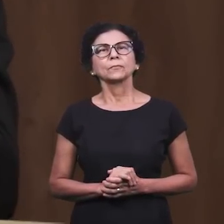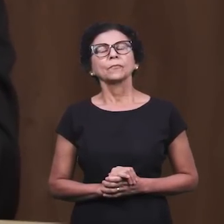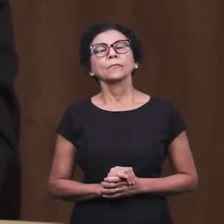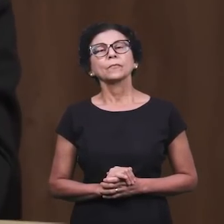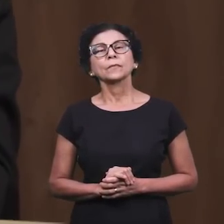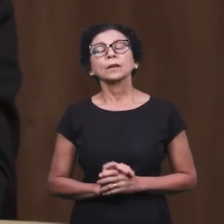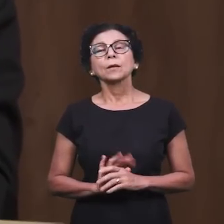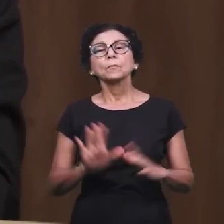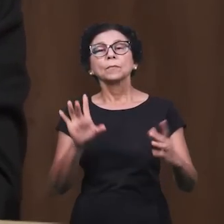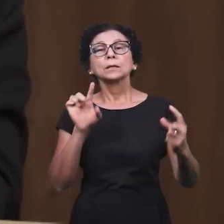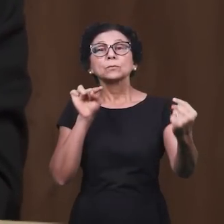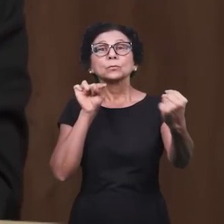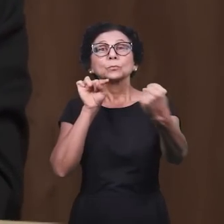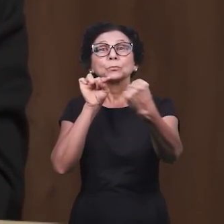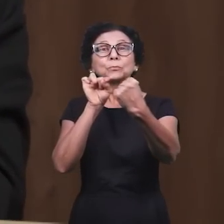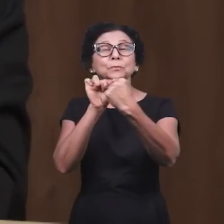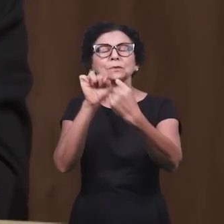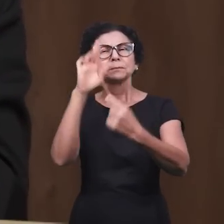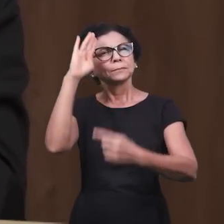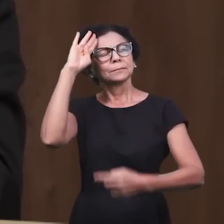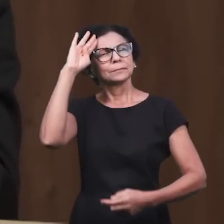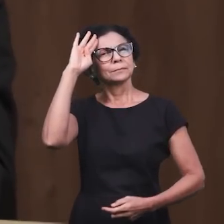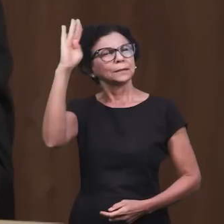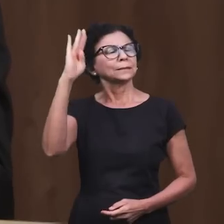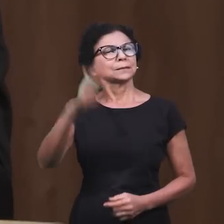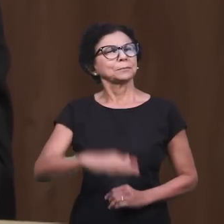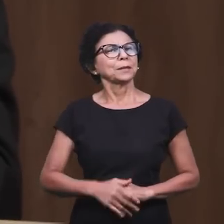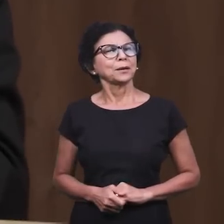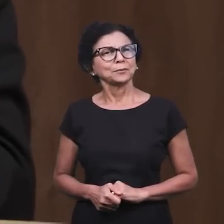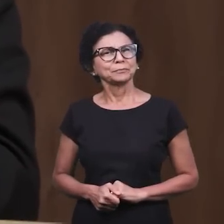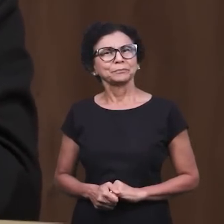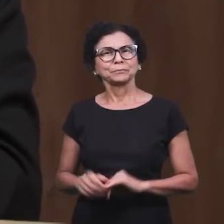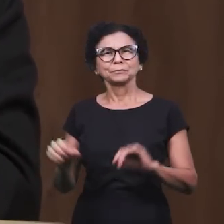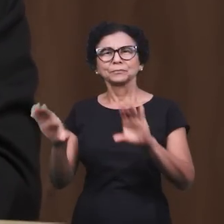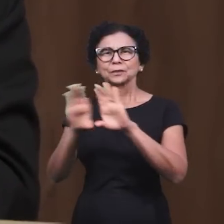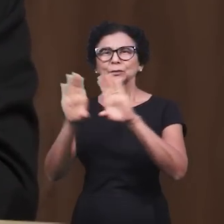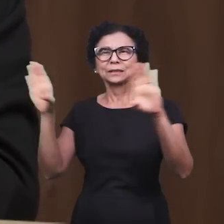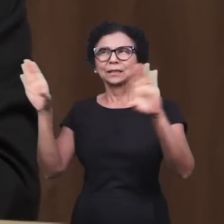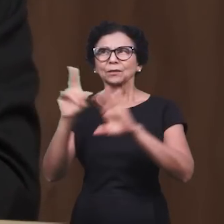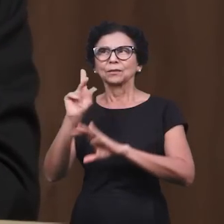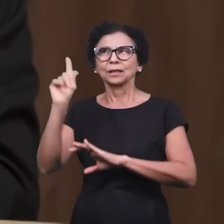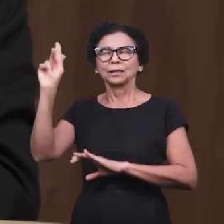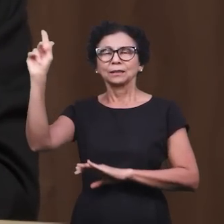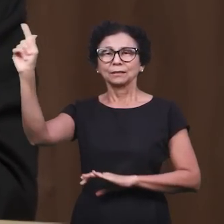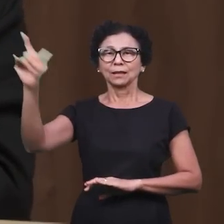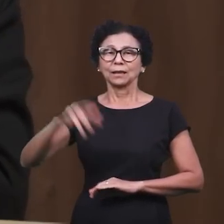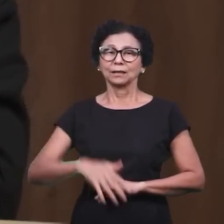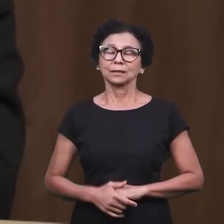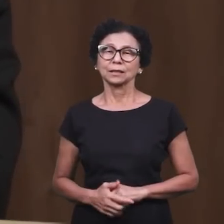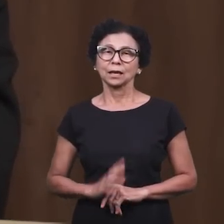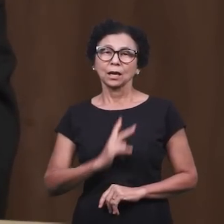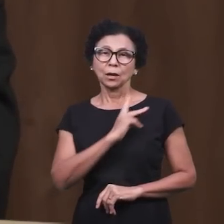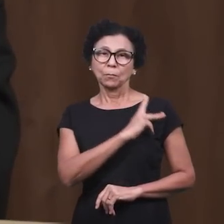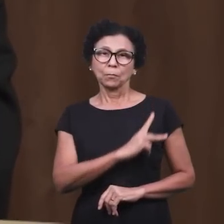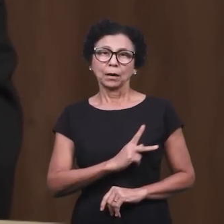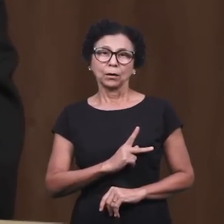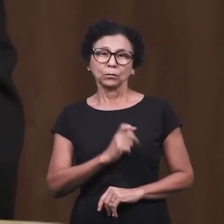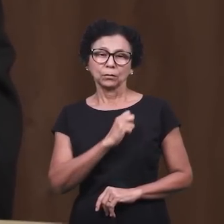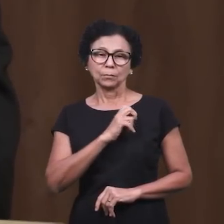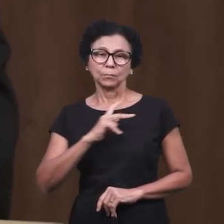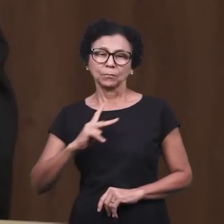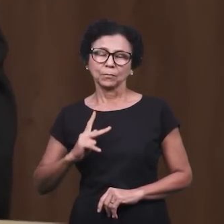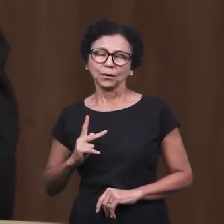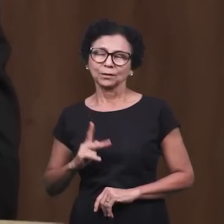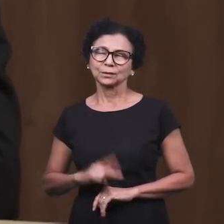grande objetivo é a eternidade. Paulo fala assim: prossigo para o alvo